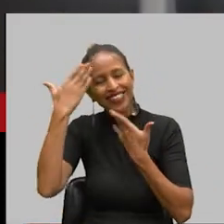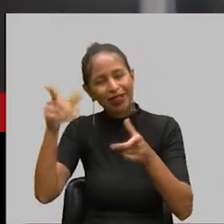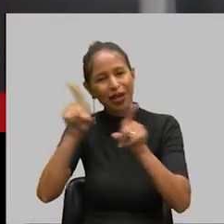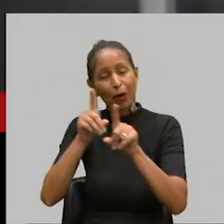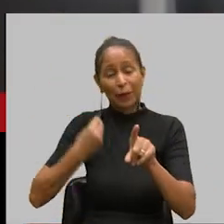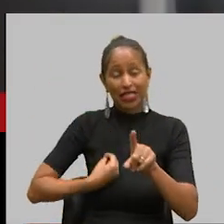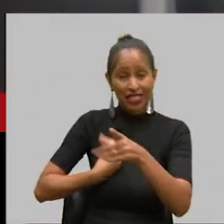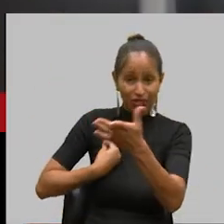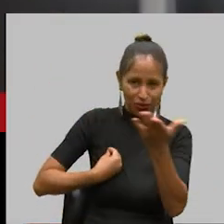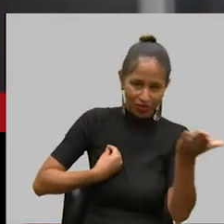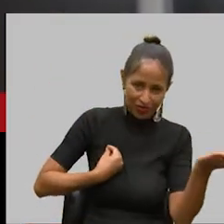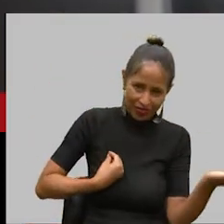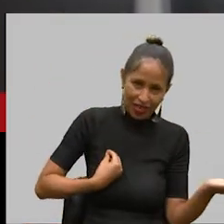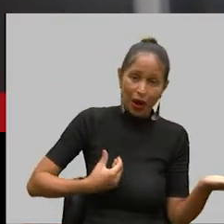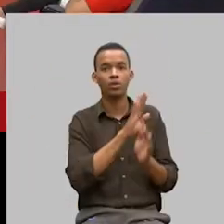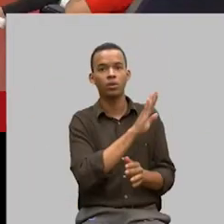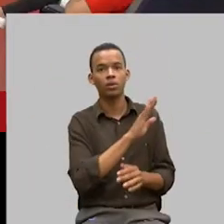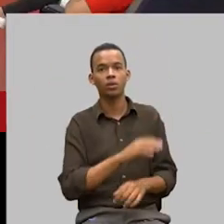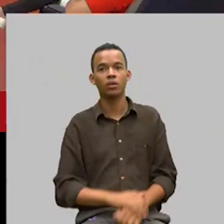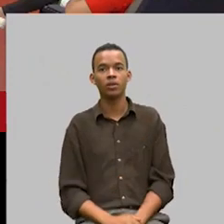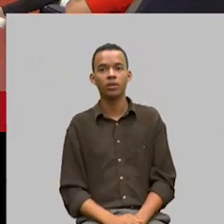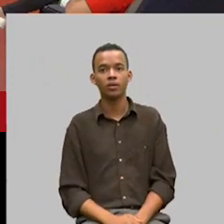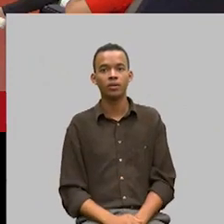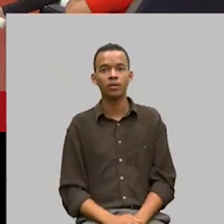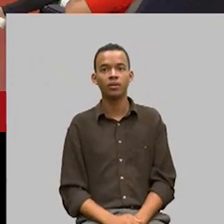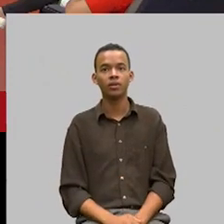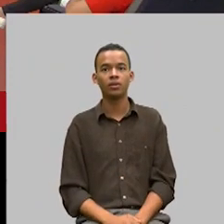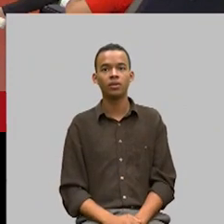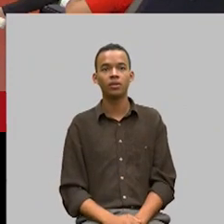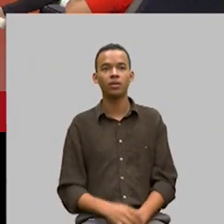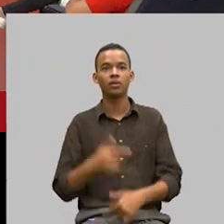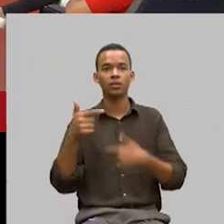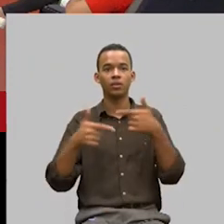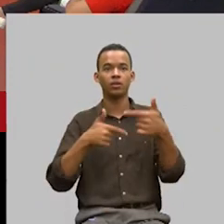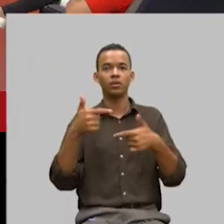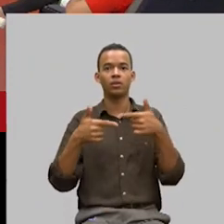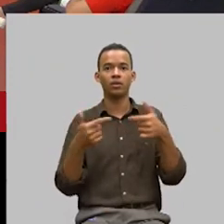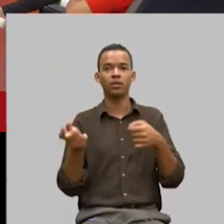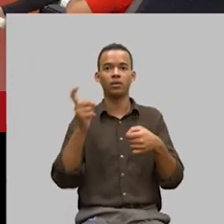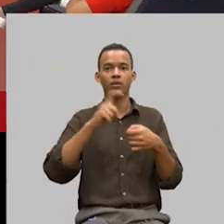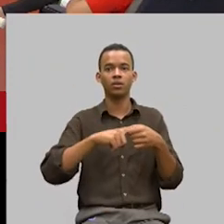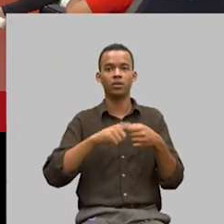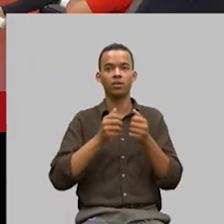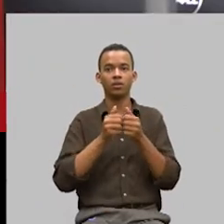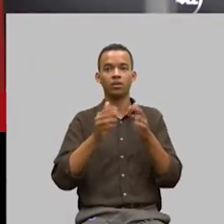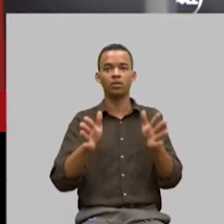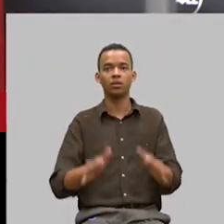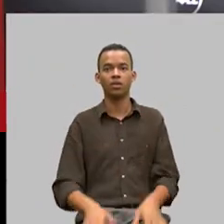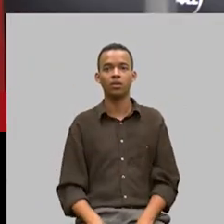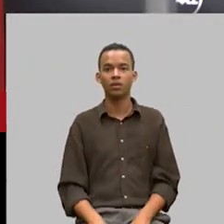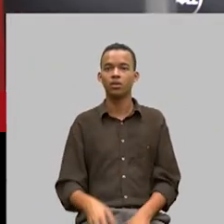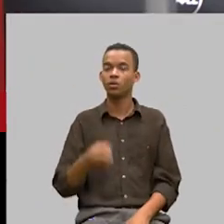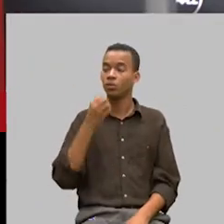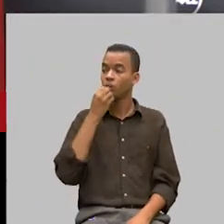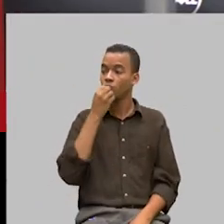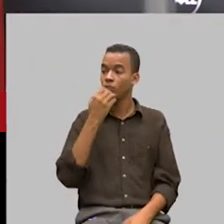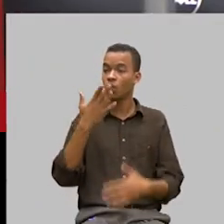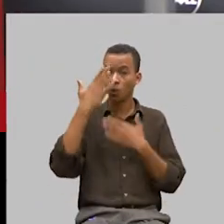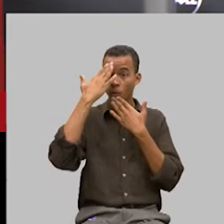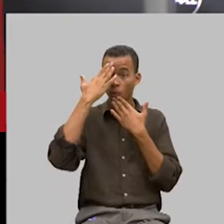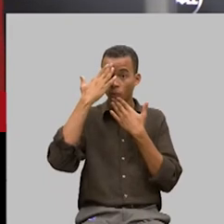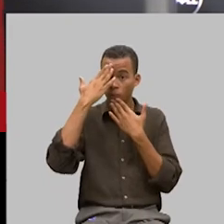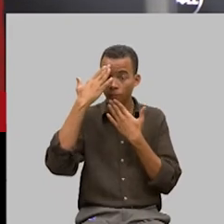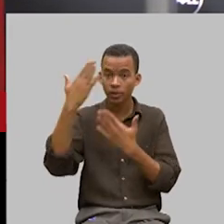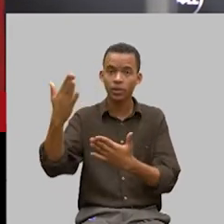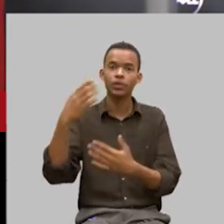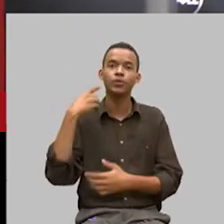de todos os convidados da primeira beijo de trabalho os trabalhos estão reabertos aí Muitíssimo obrigado deputada aproveitando que